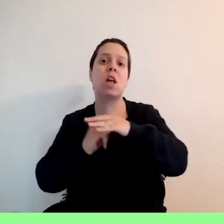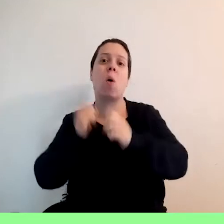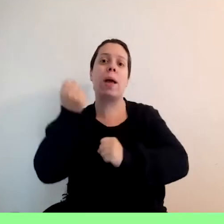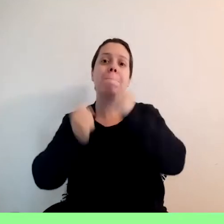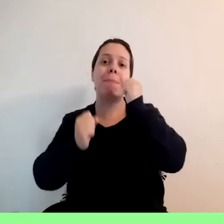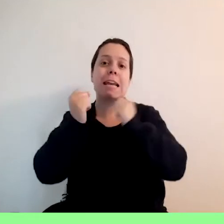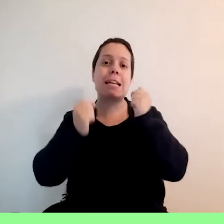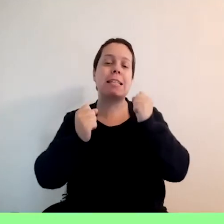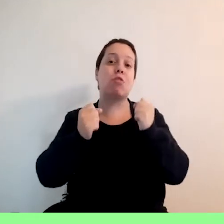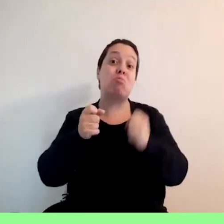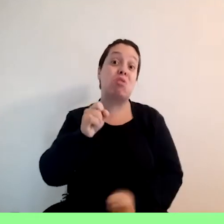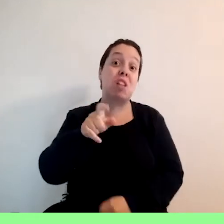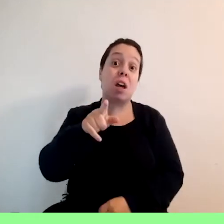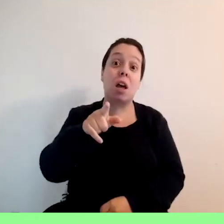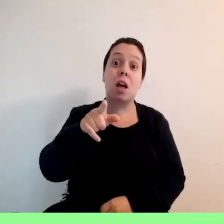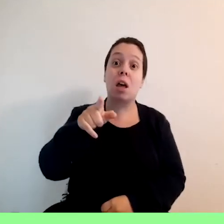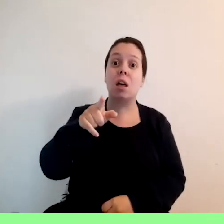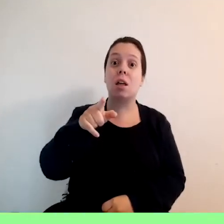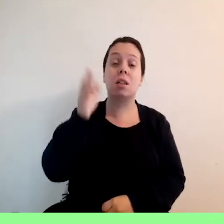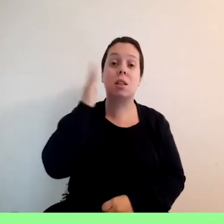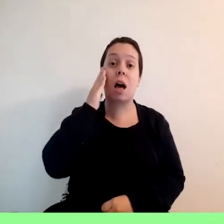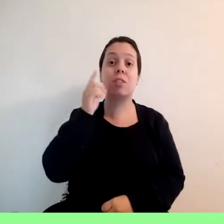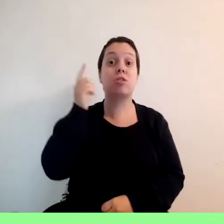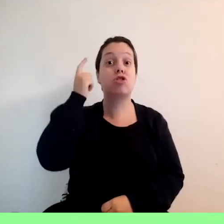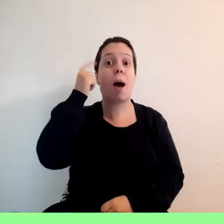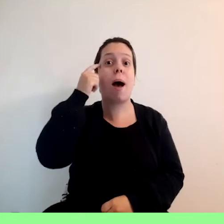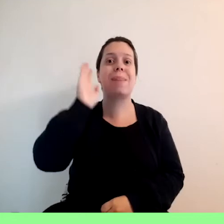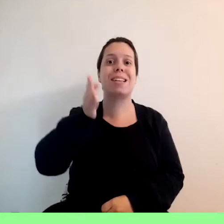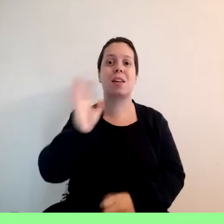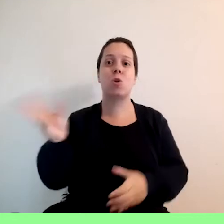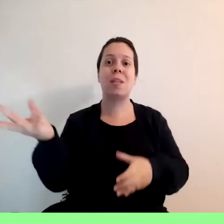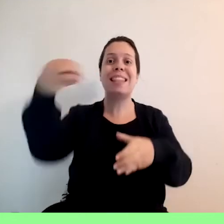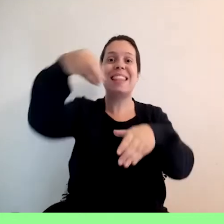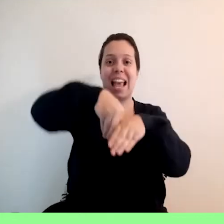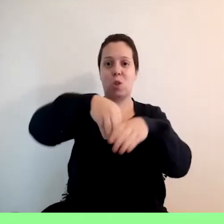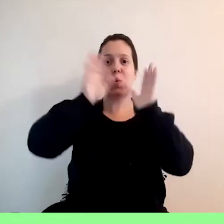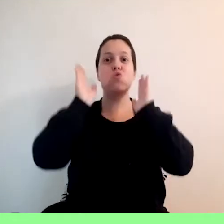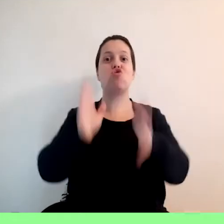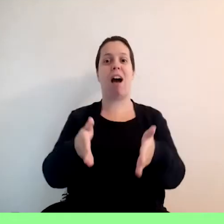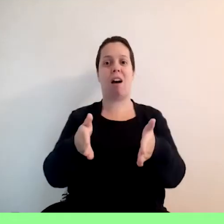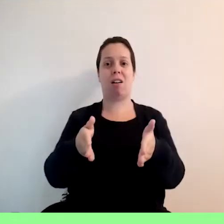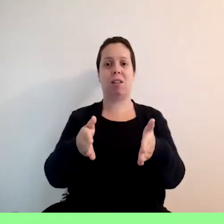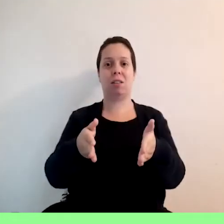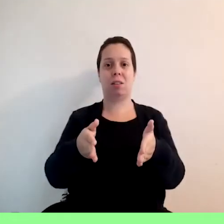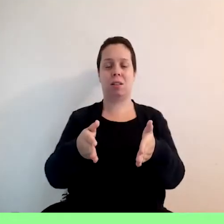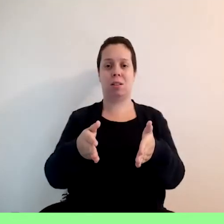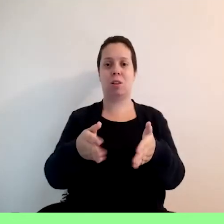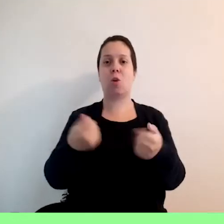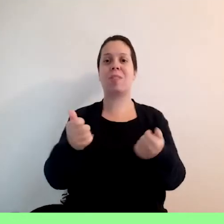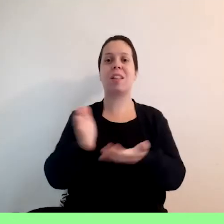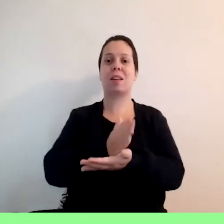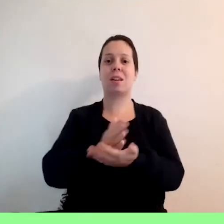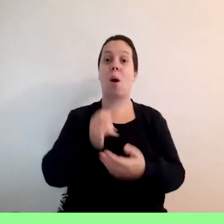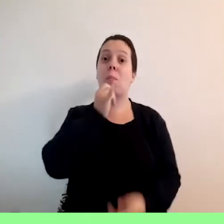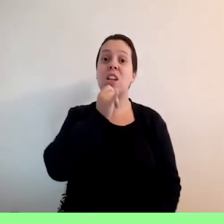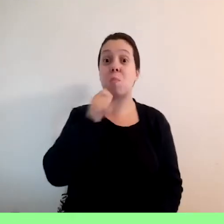nessa integração de ferramentas sem necessariamente criar algum tipo de distinção. Por exemplo, essa ferramenta aqui